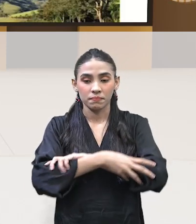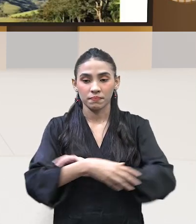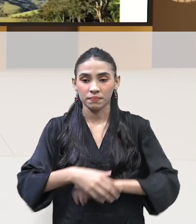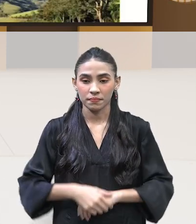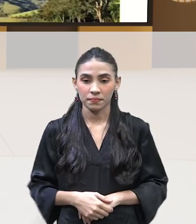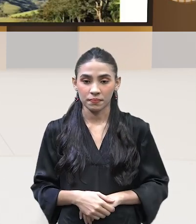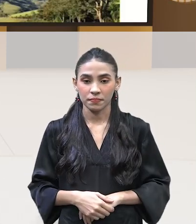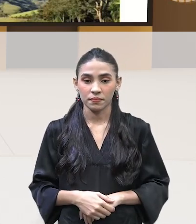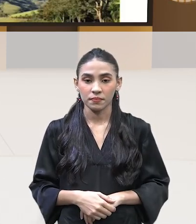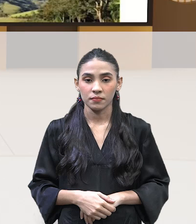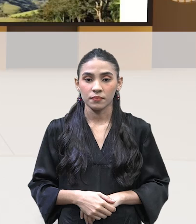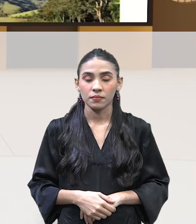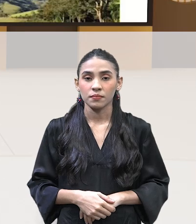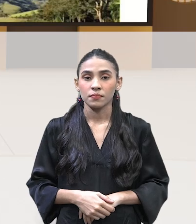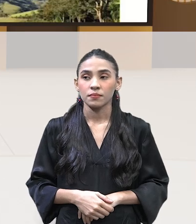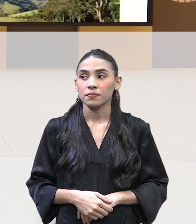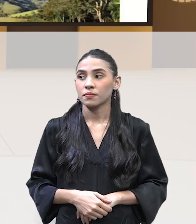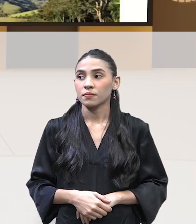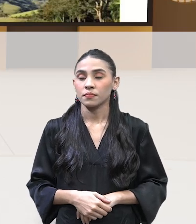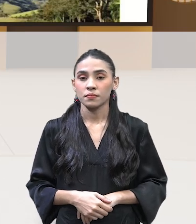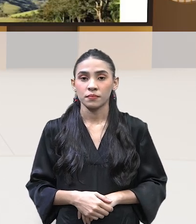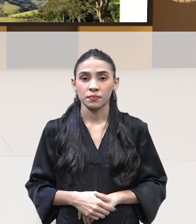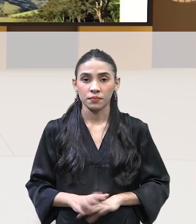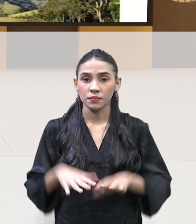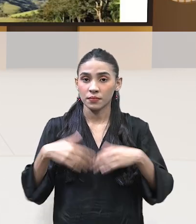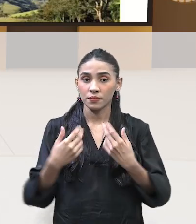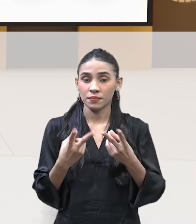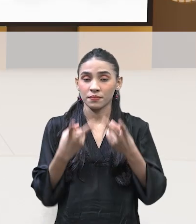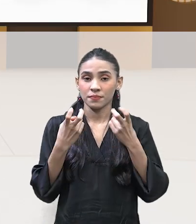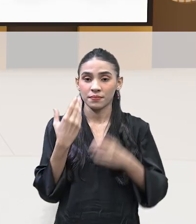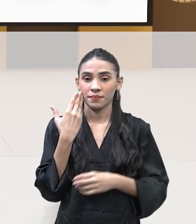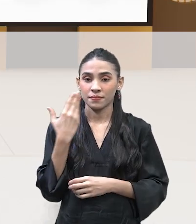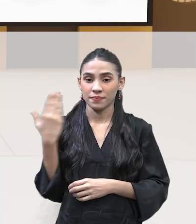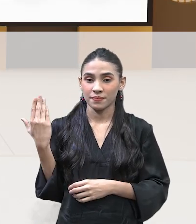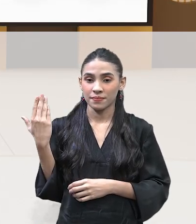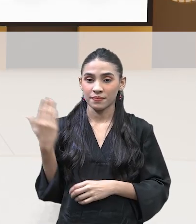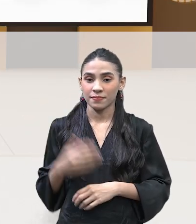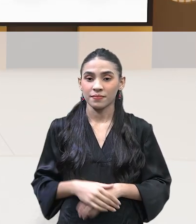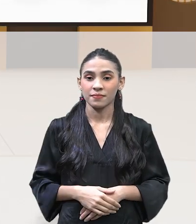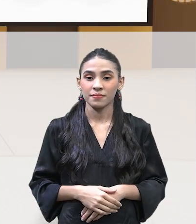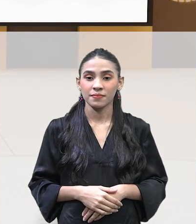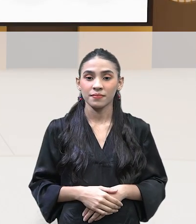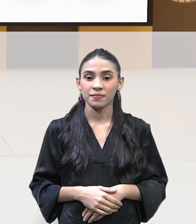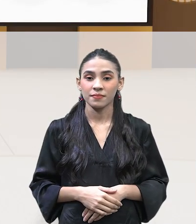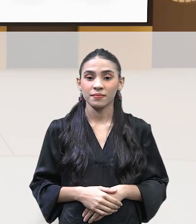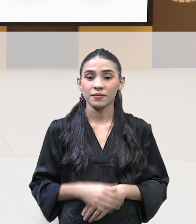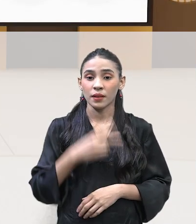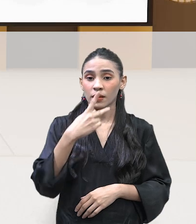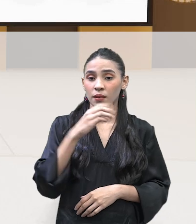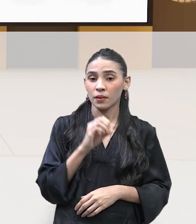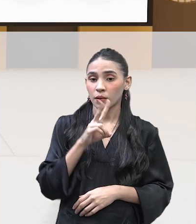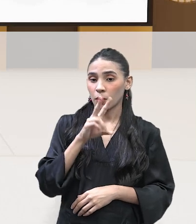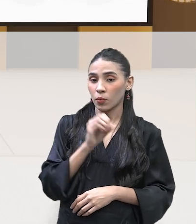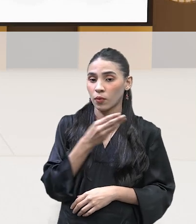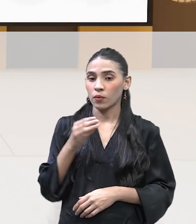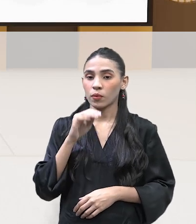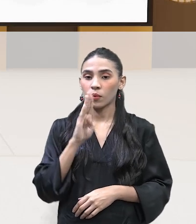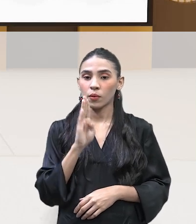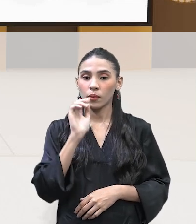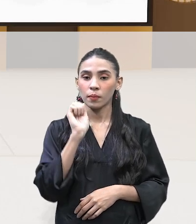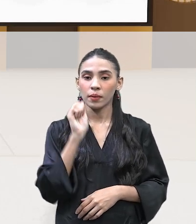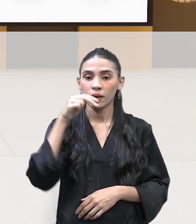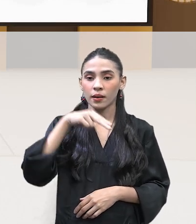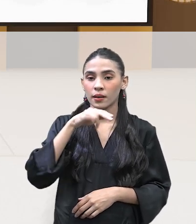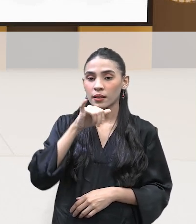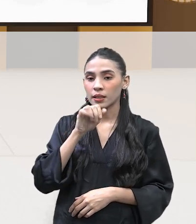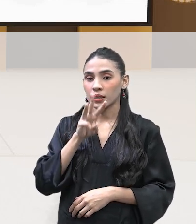Olha só, com quem, né? Com quem que ela faz? Vejam só. Olha aí. Com o povo Baniwa.